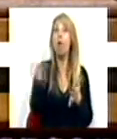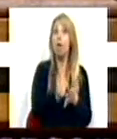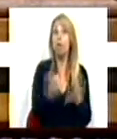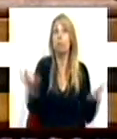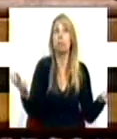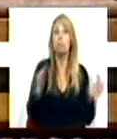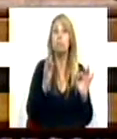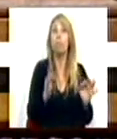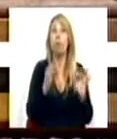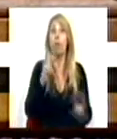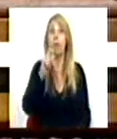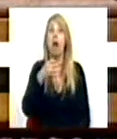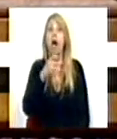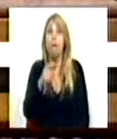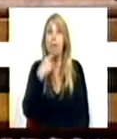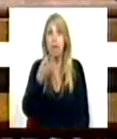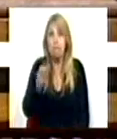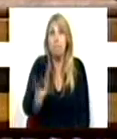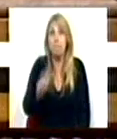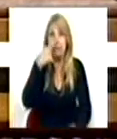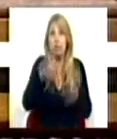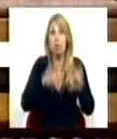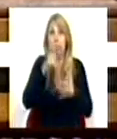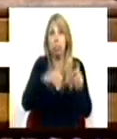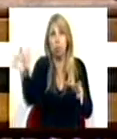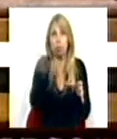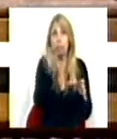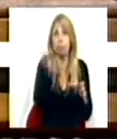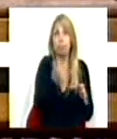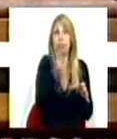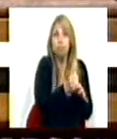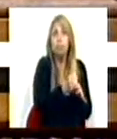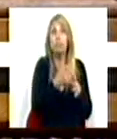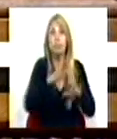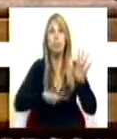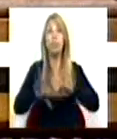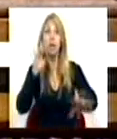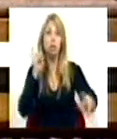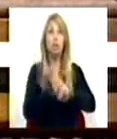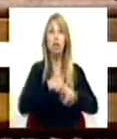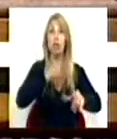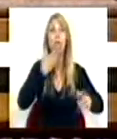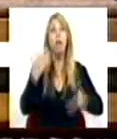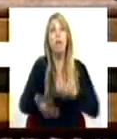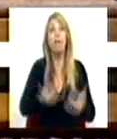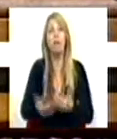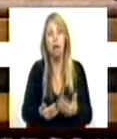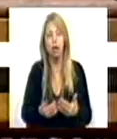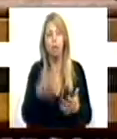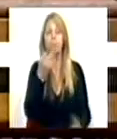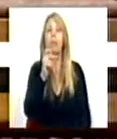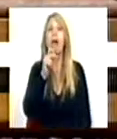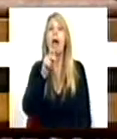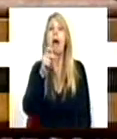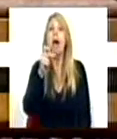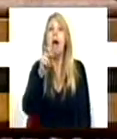pela própria APA para melhorar a ação no terreno e para poderem desempenhar funções de fiscalização com eficácia. Diz a APA que,